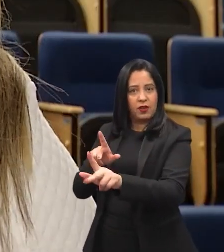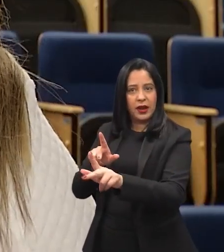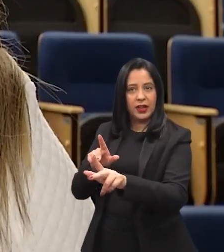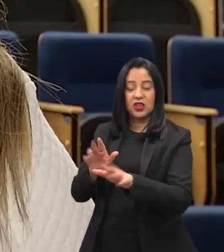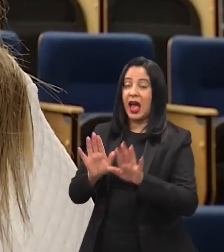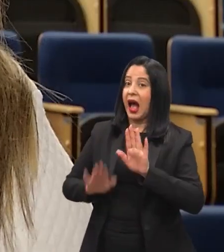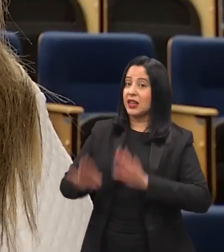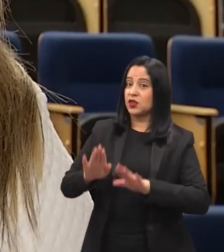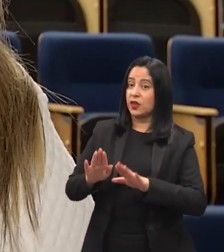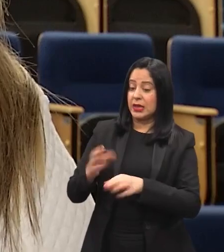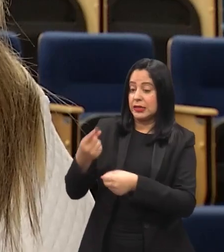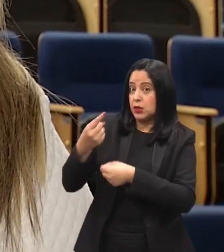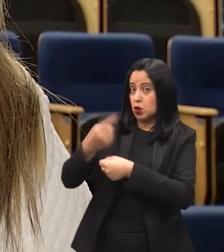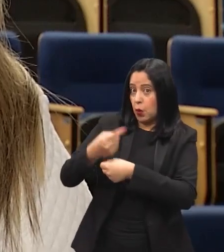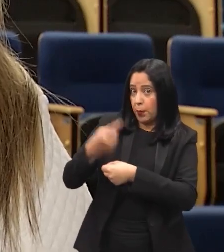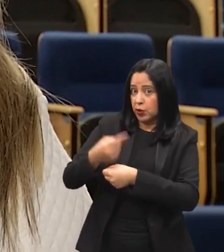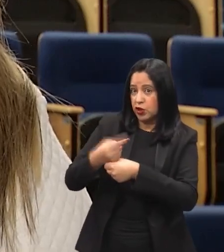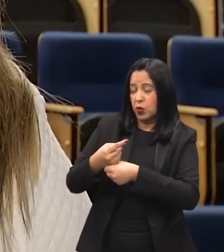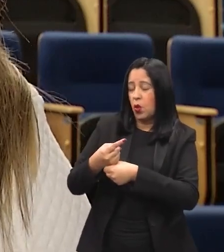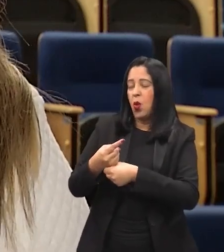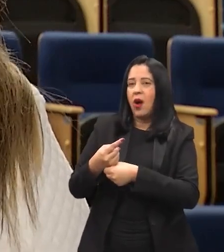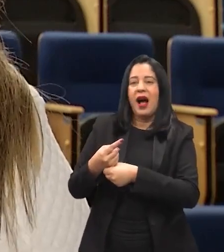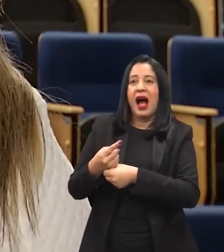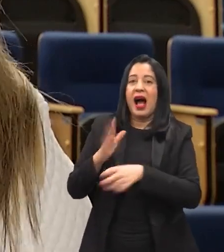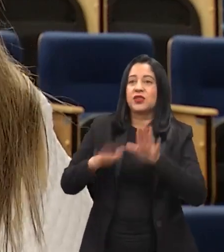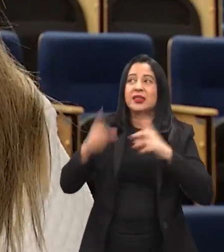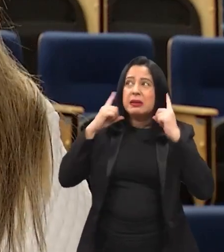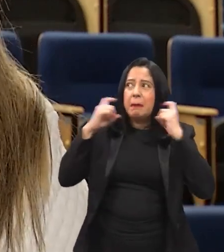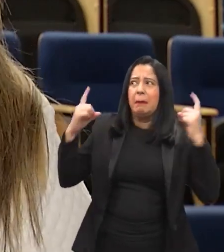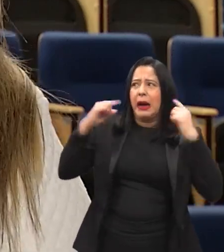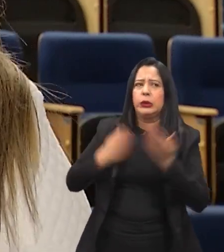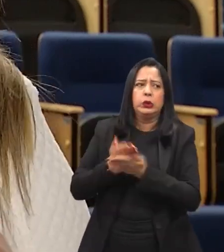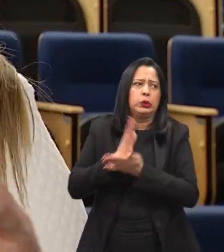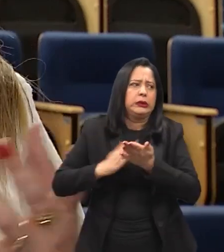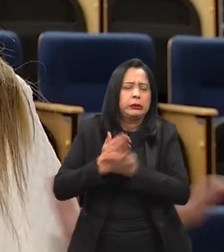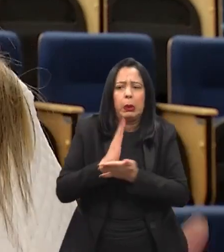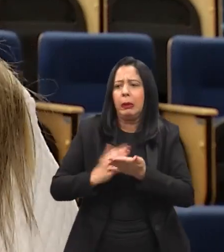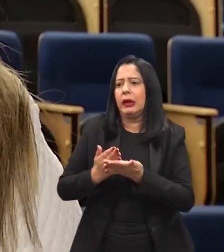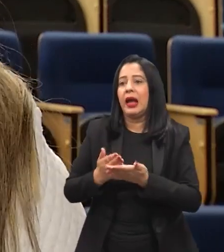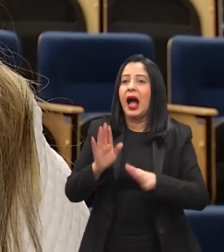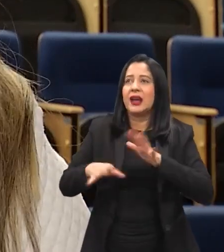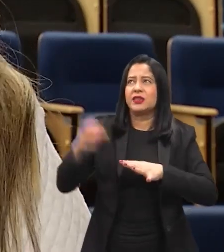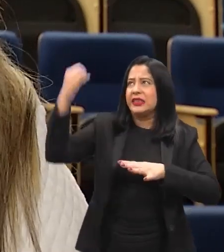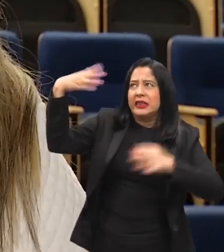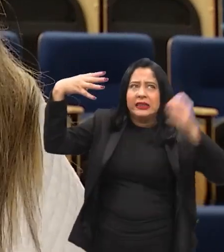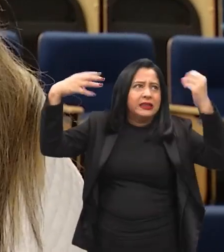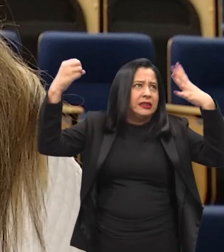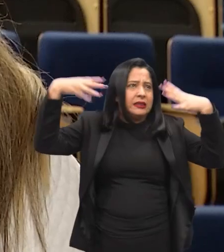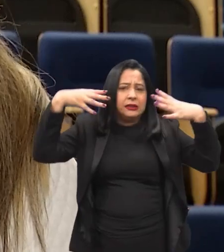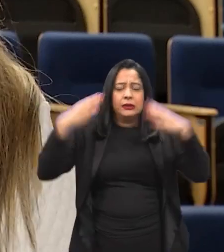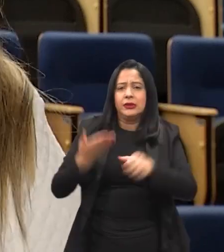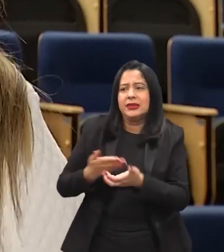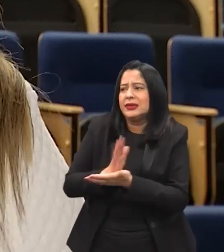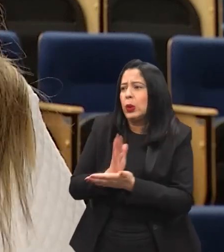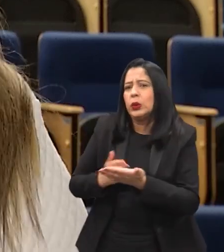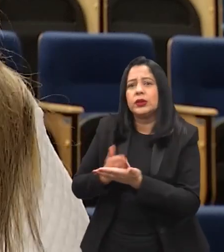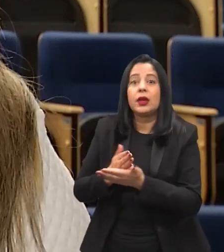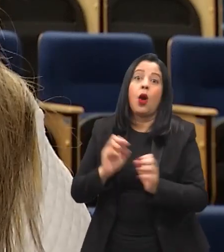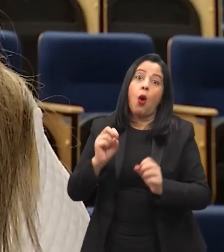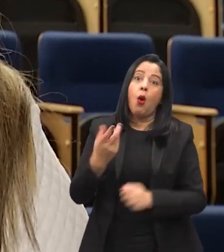né? Às vezes, um nível de suporte 1, ele tem uma sensibilidade a som, outra a luminosidade,